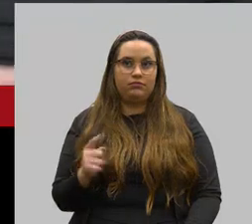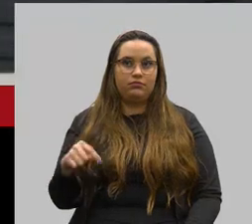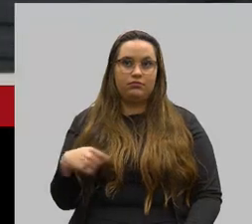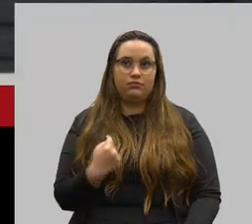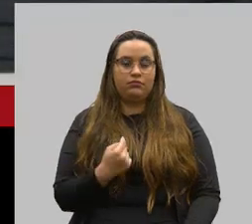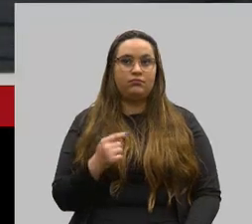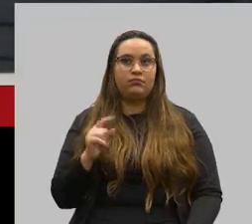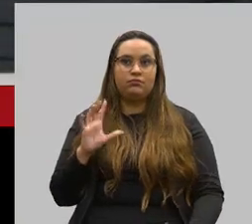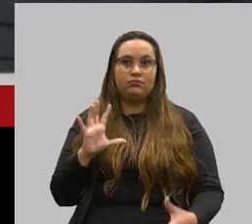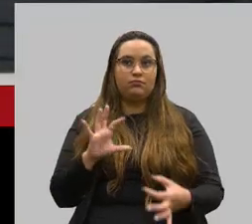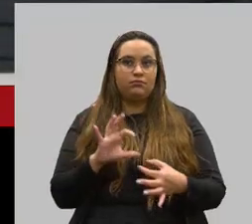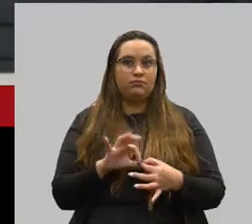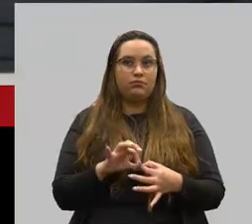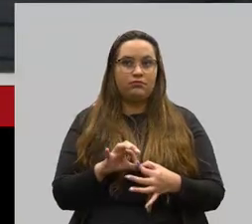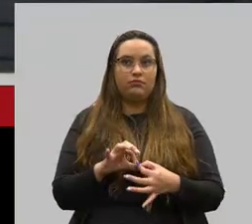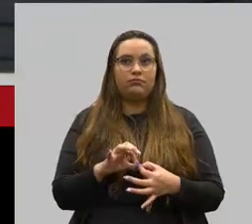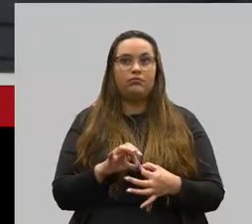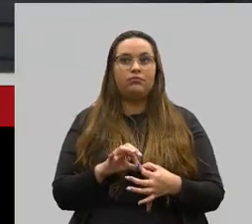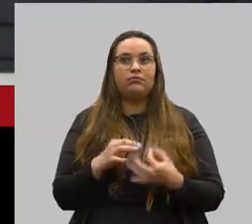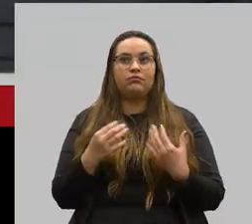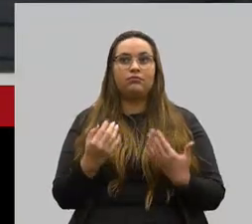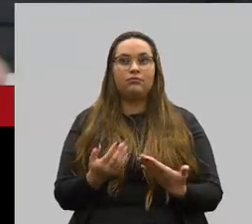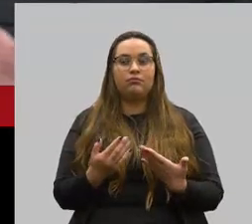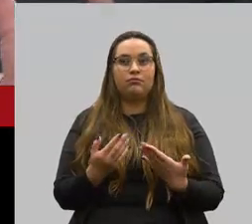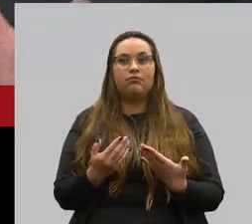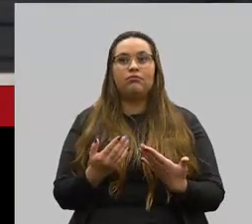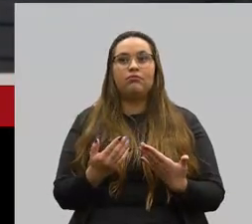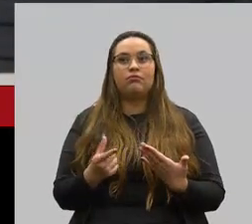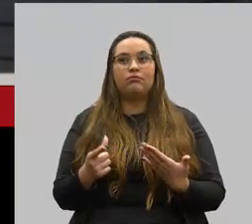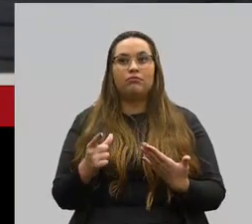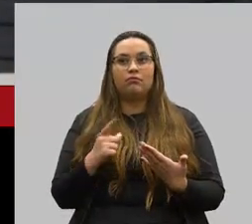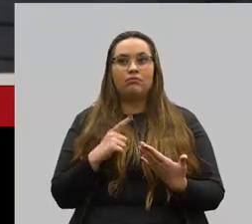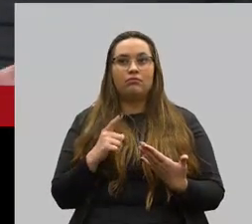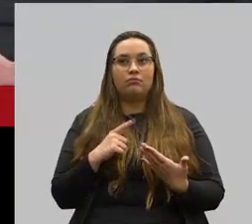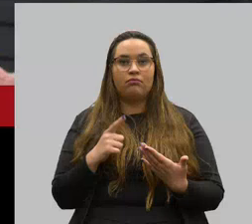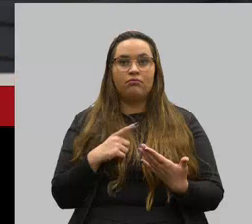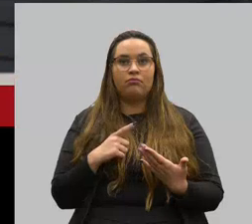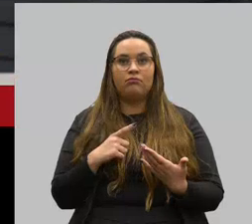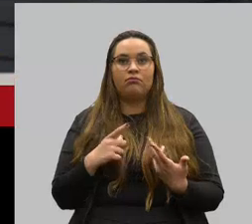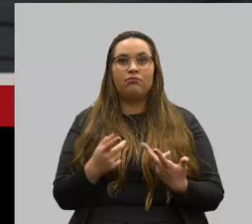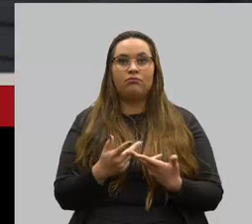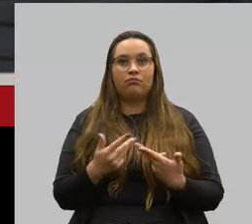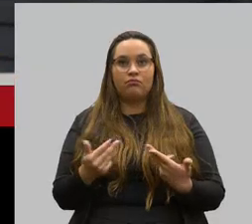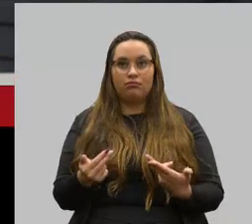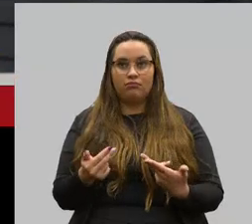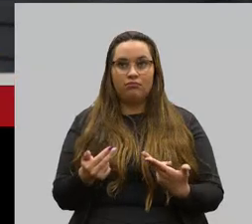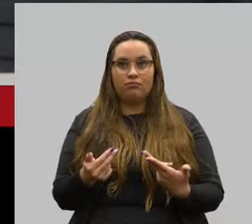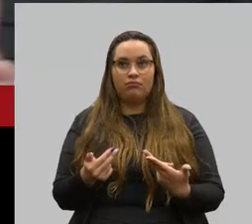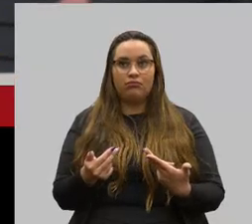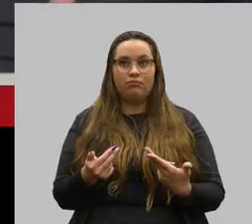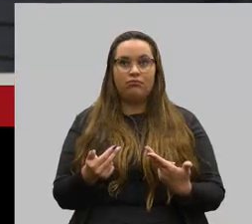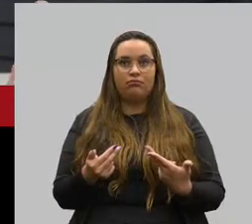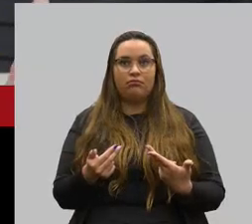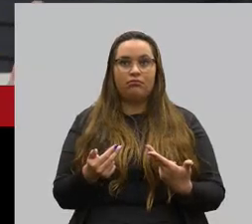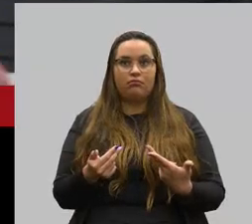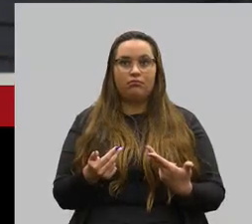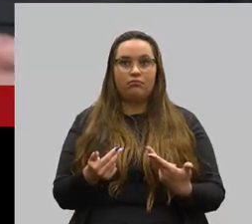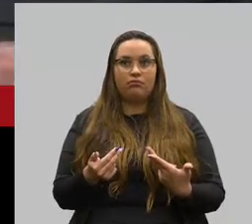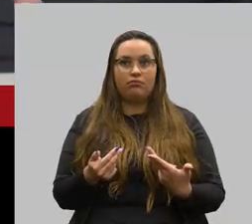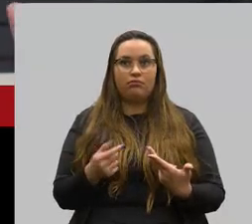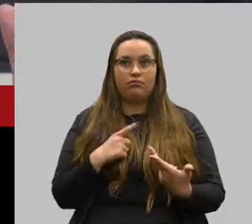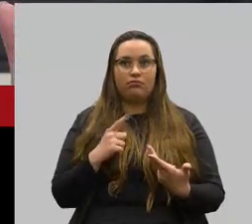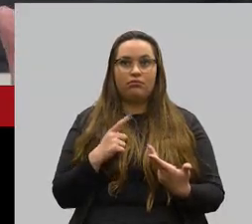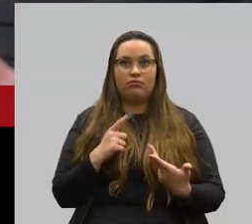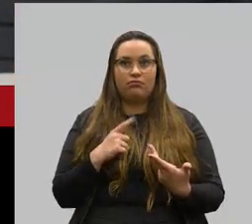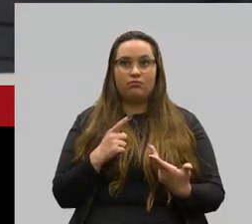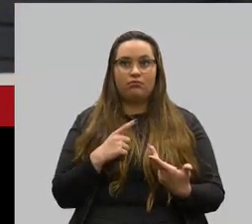unidades territoriais entretanto aqui a região metropolitana que é uma região conurbada a gente não tem limite né pra